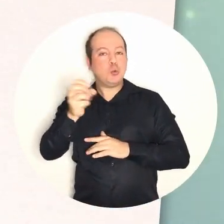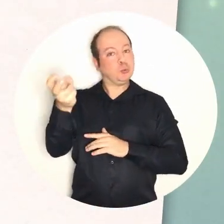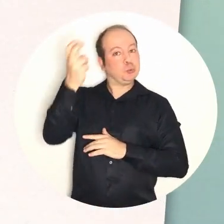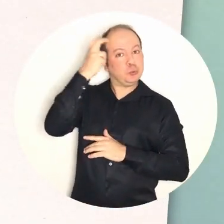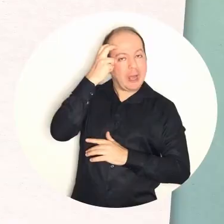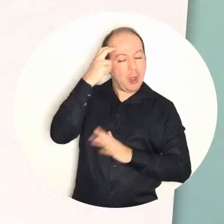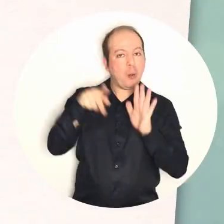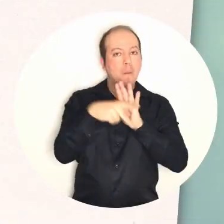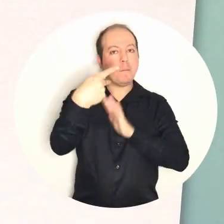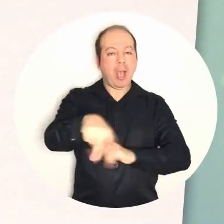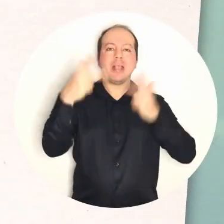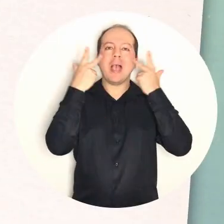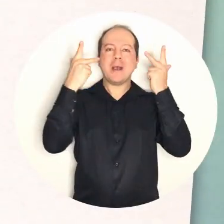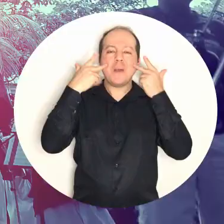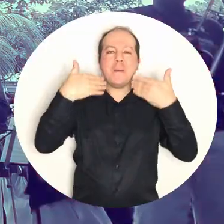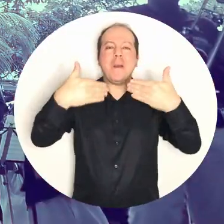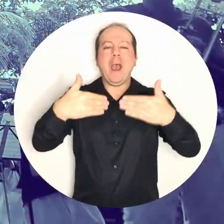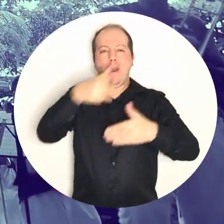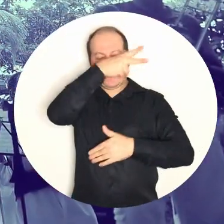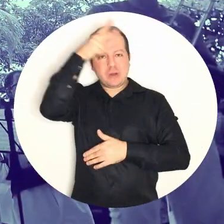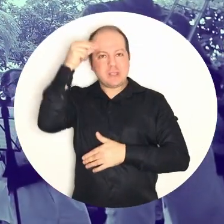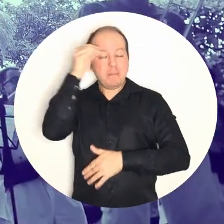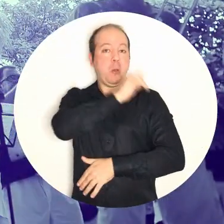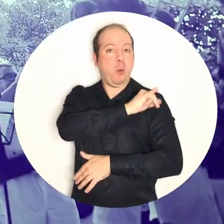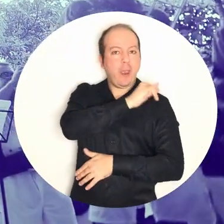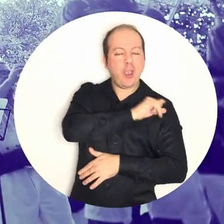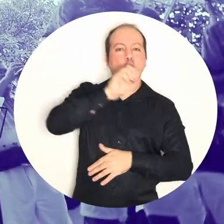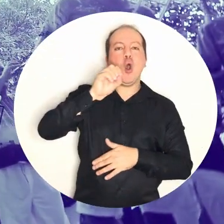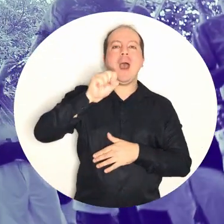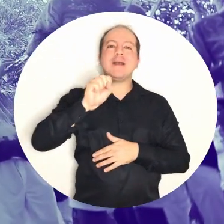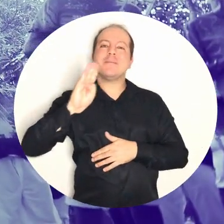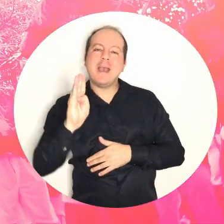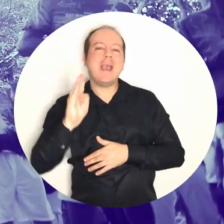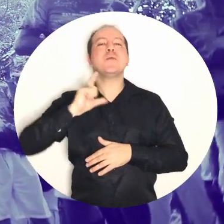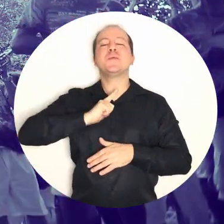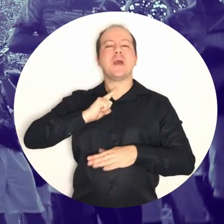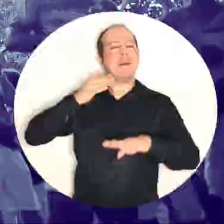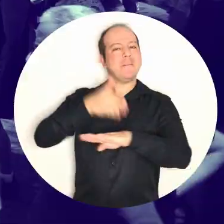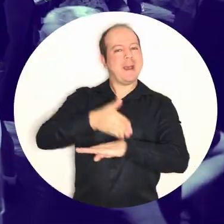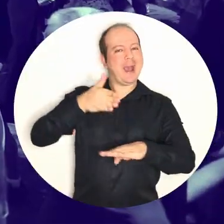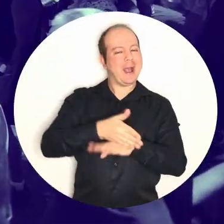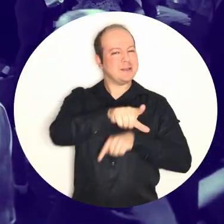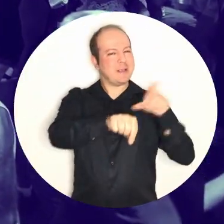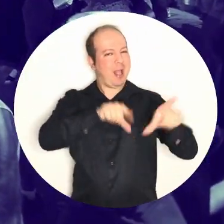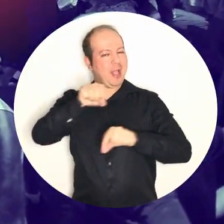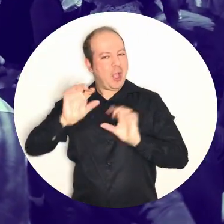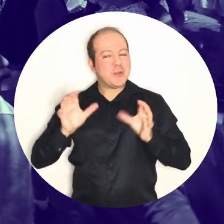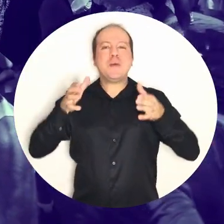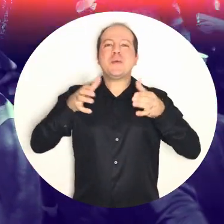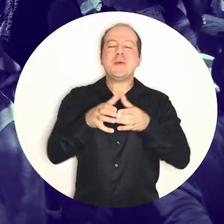Natureza Imaterial do município do Rio. Com isso, a OSB passa a fazer parte de um seleto grupo